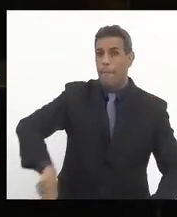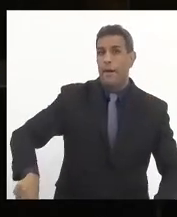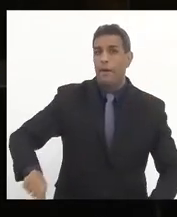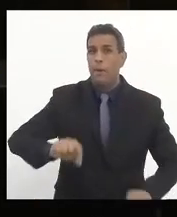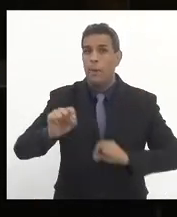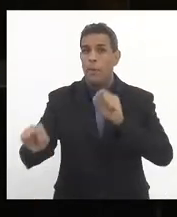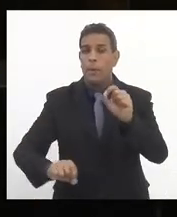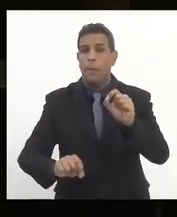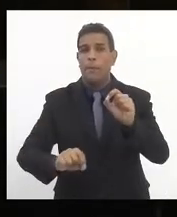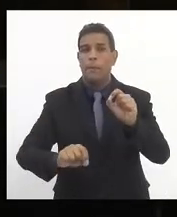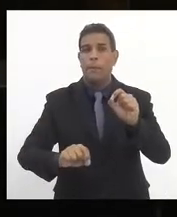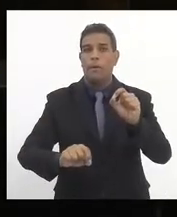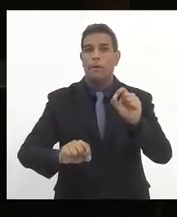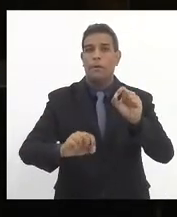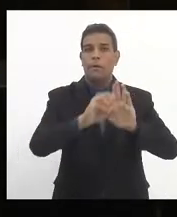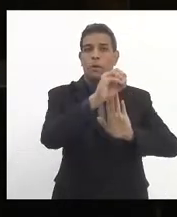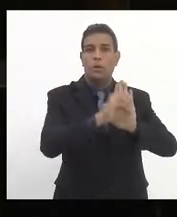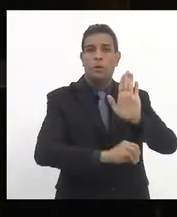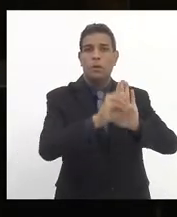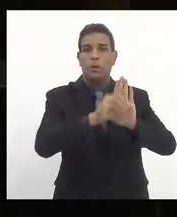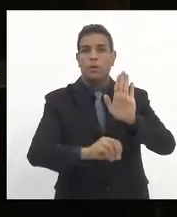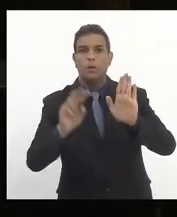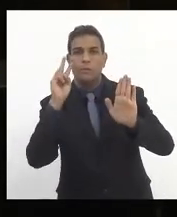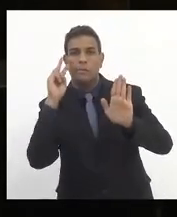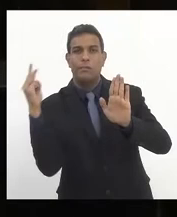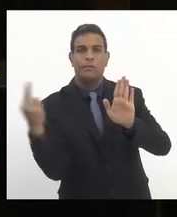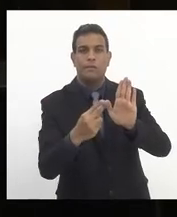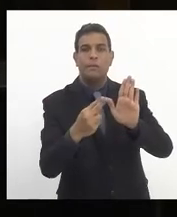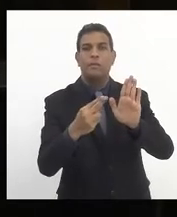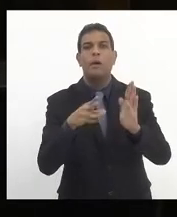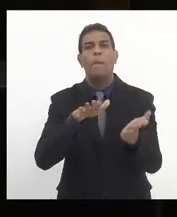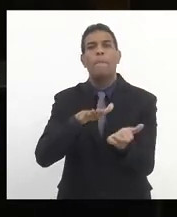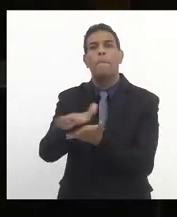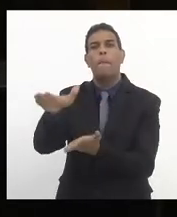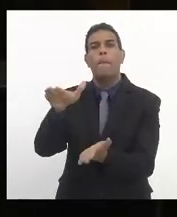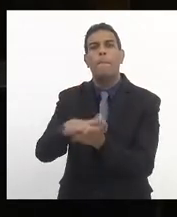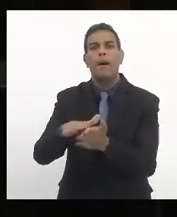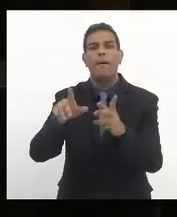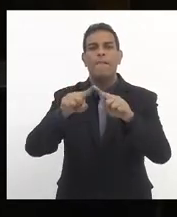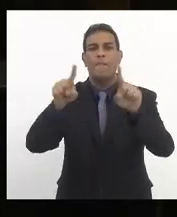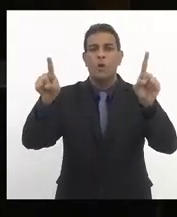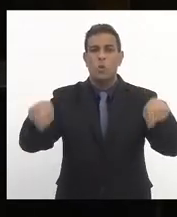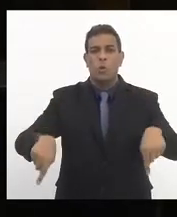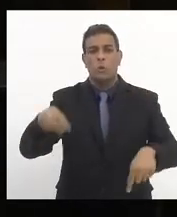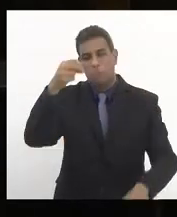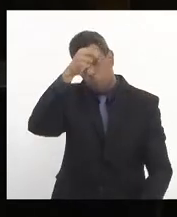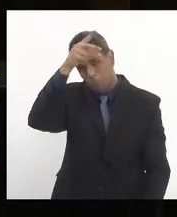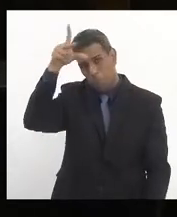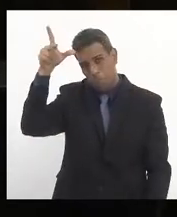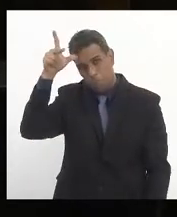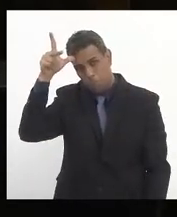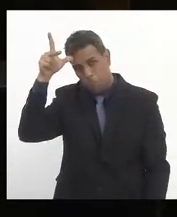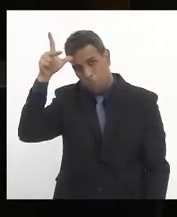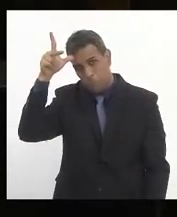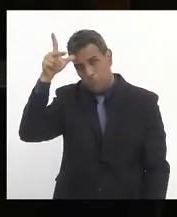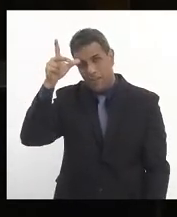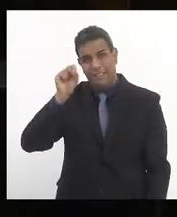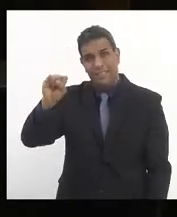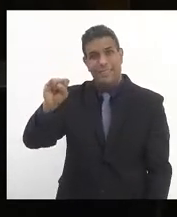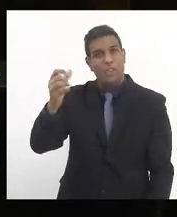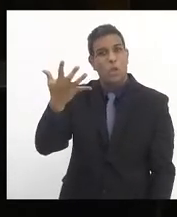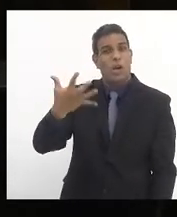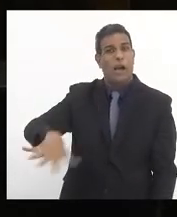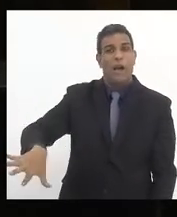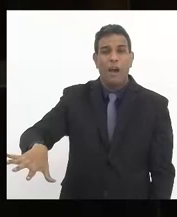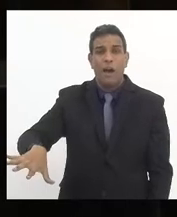ser verdadeiro, antes disso, ele baixou um decreto dizendo que os funcionários da prefeitura que não se